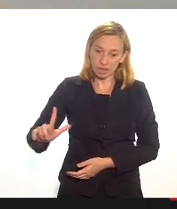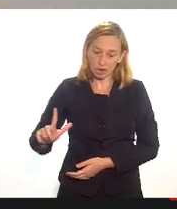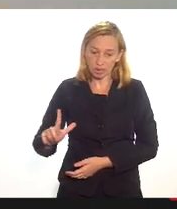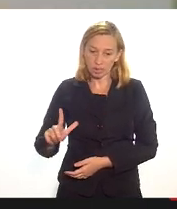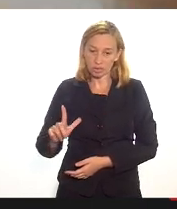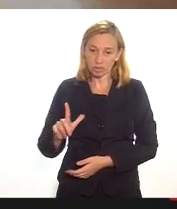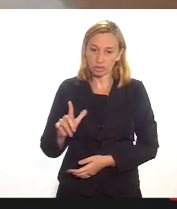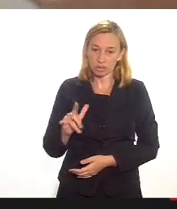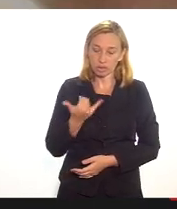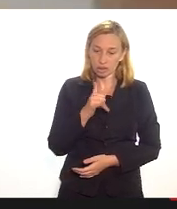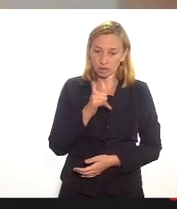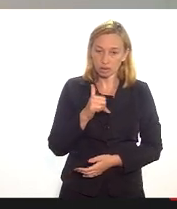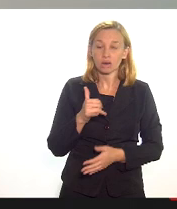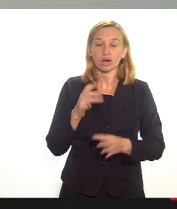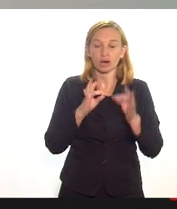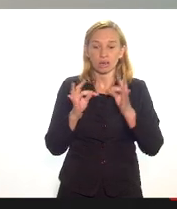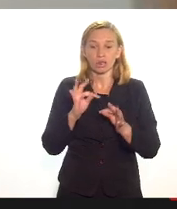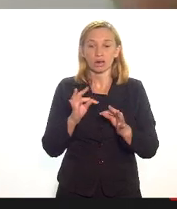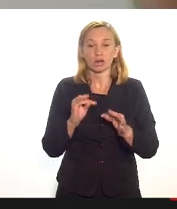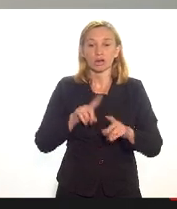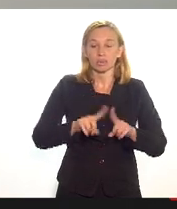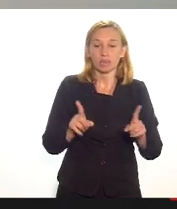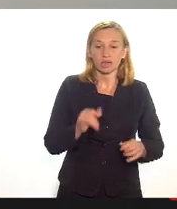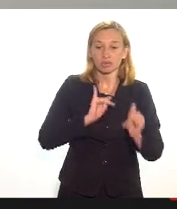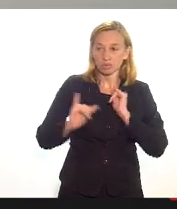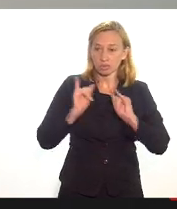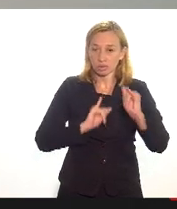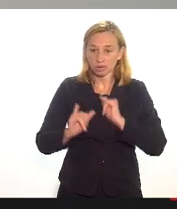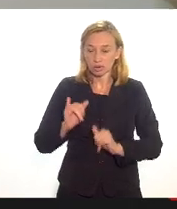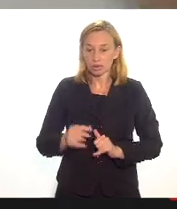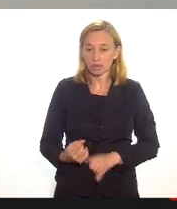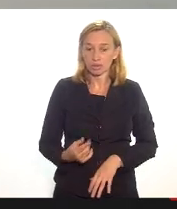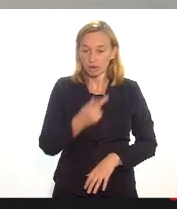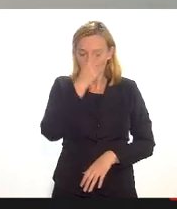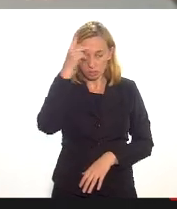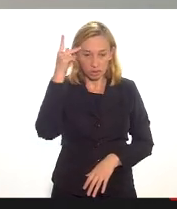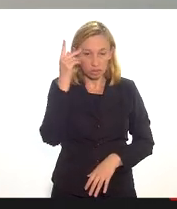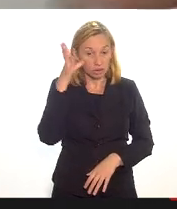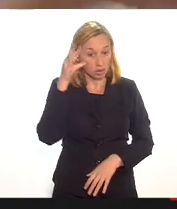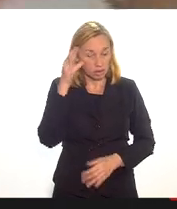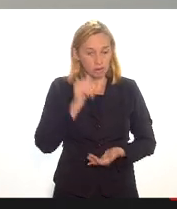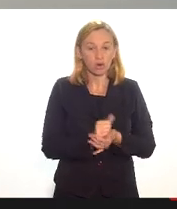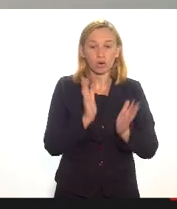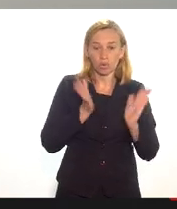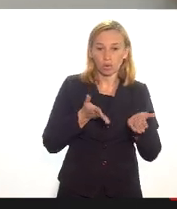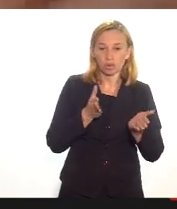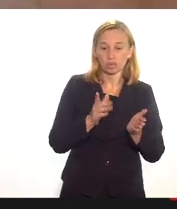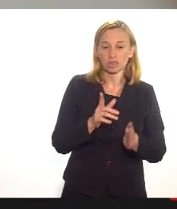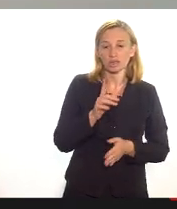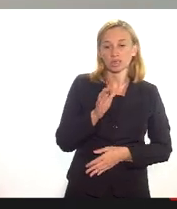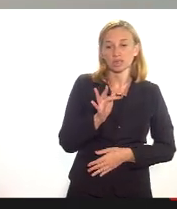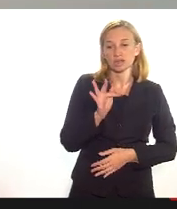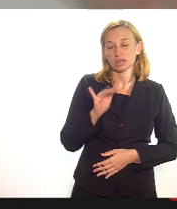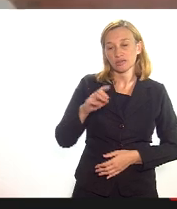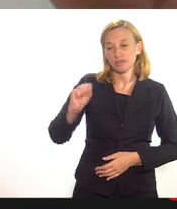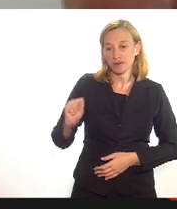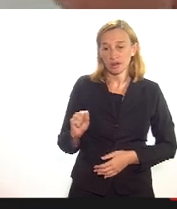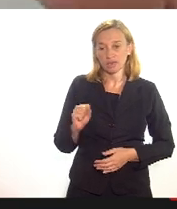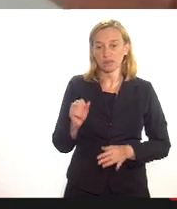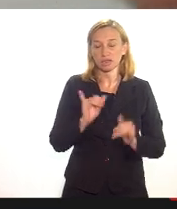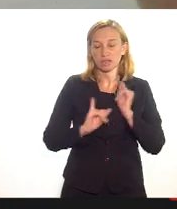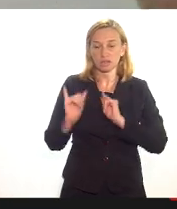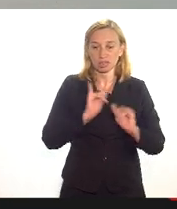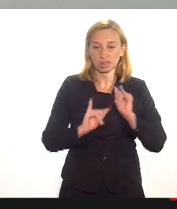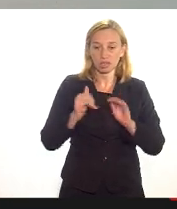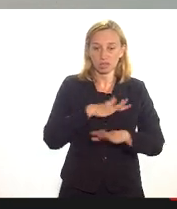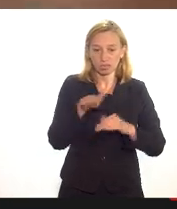ele disponibiliza as informações para os interessados. Hoje, a Cefaz tem acesso a basicamente todas as